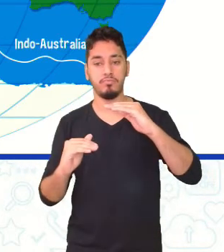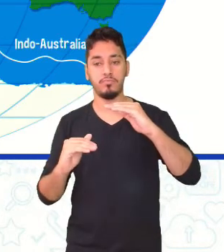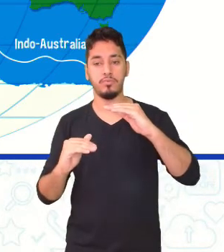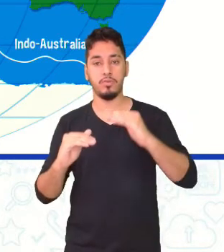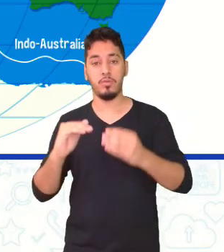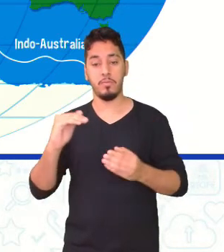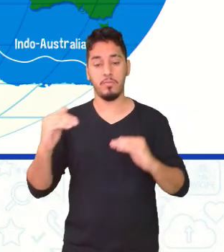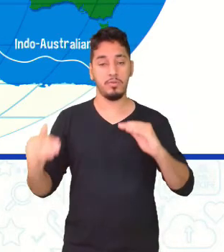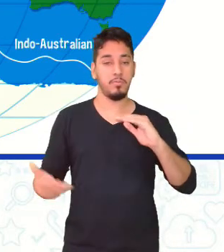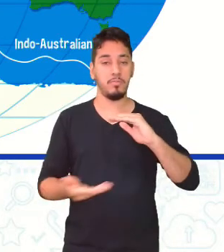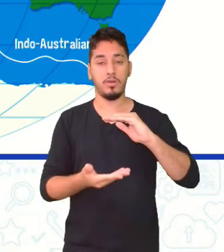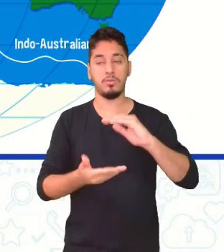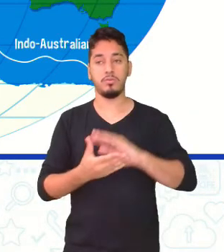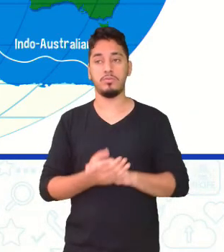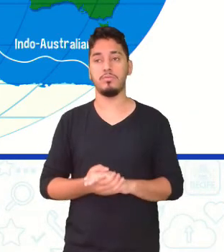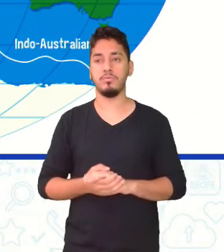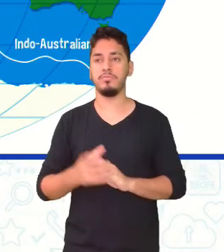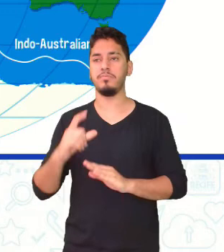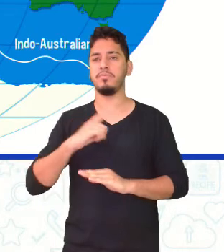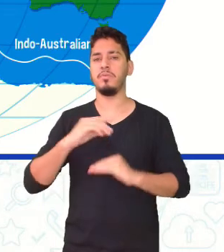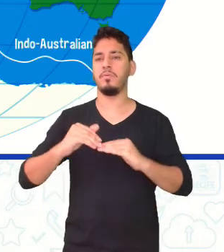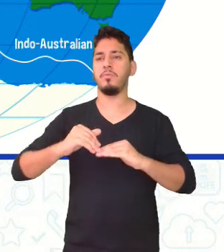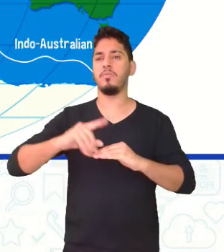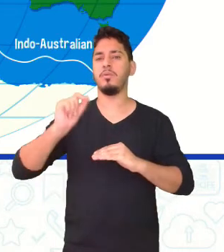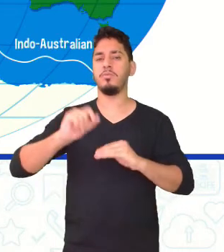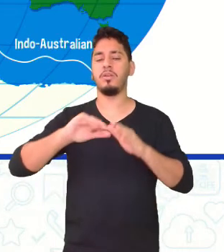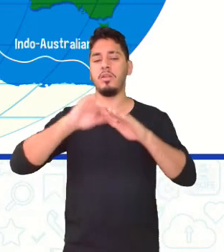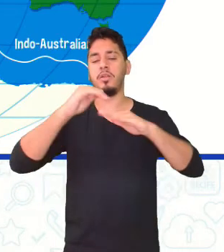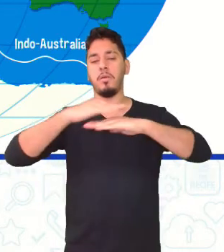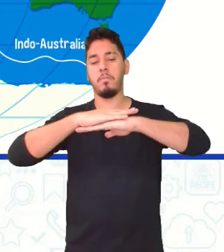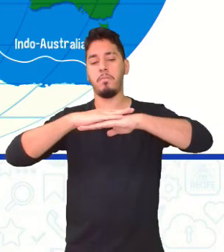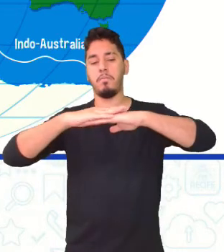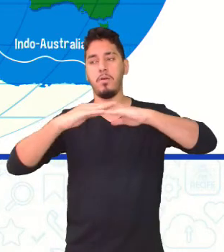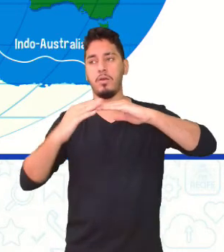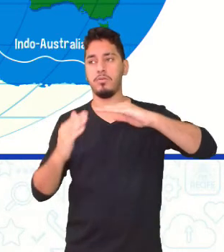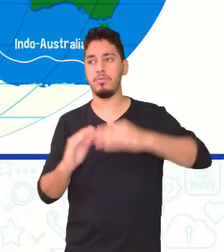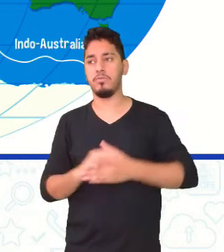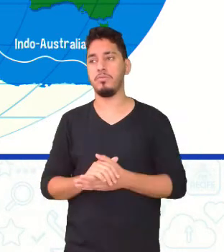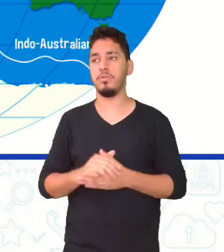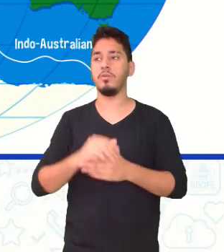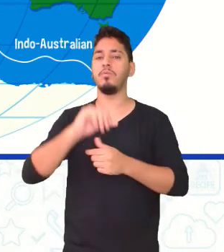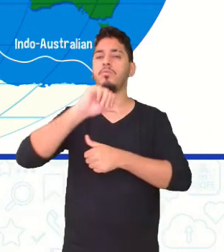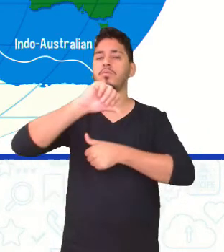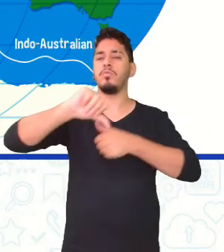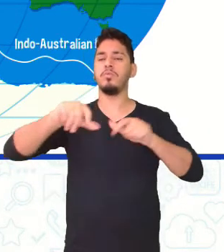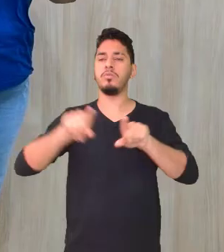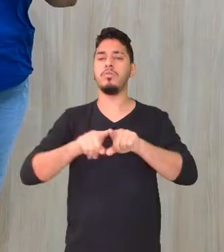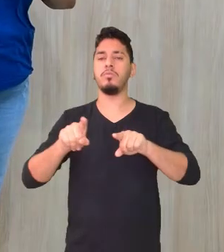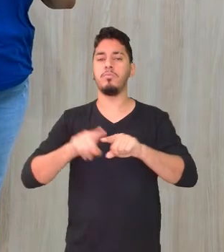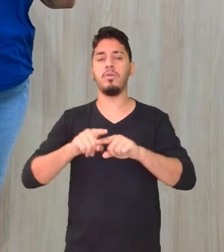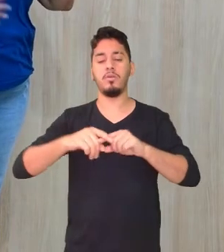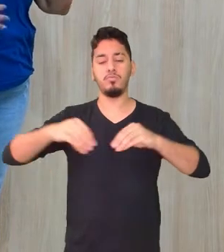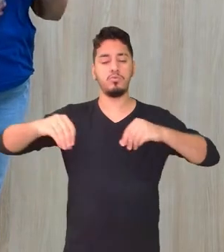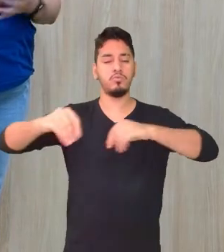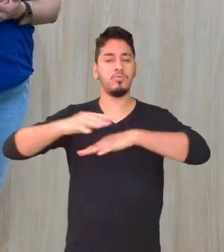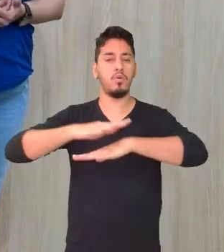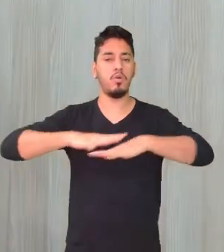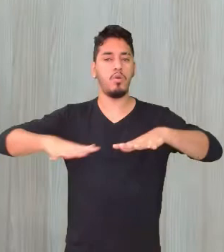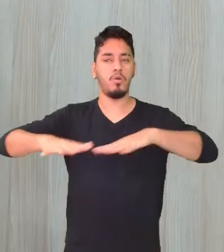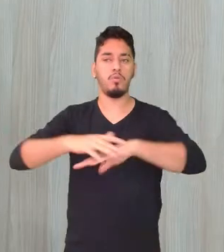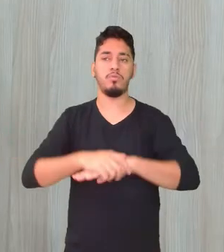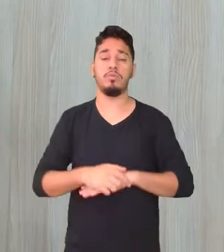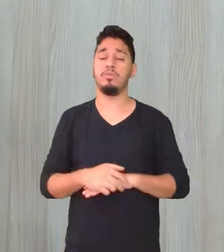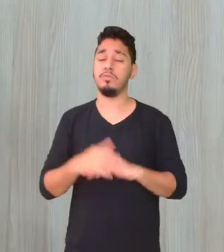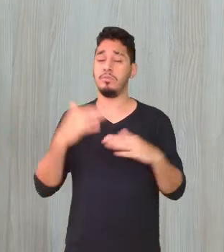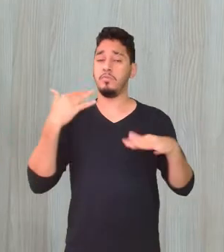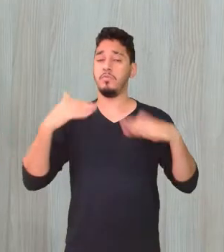mais densa, alimentando ainda mais aquele manto que existe ali, né? Então, e renovando também o solo, né, professor? Exato. Esse movimento,